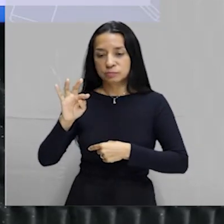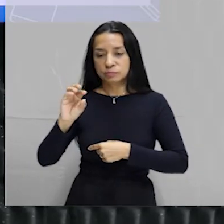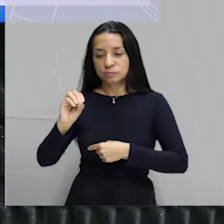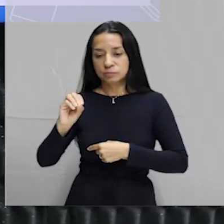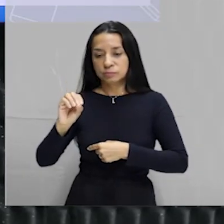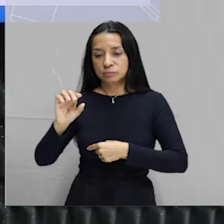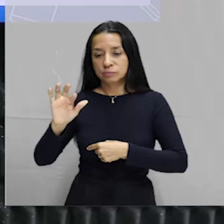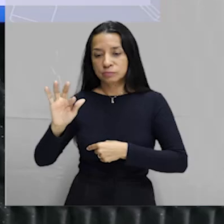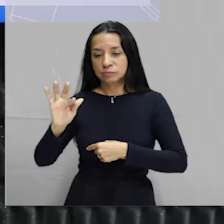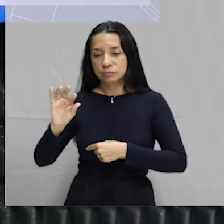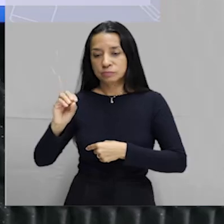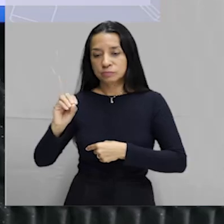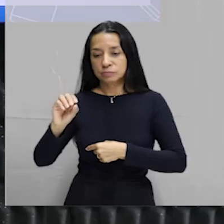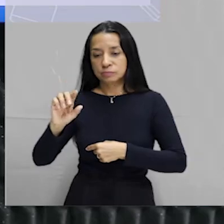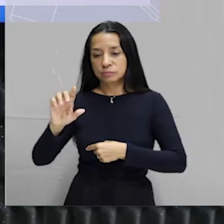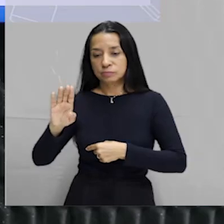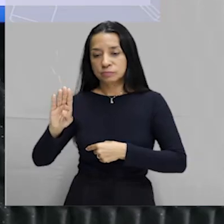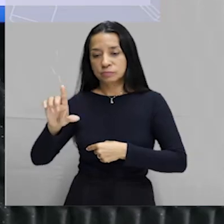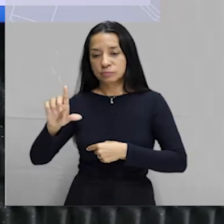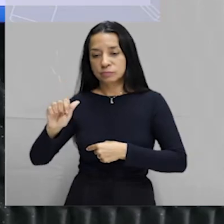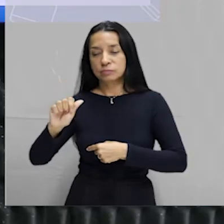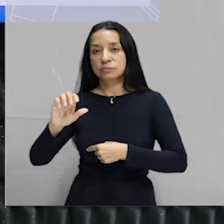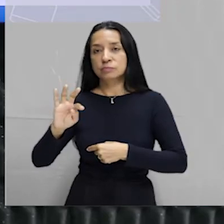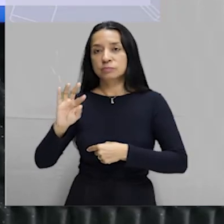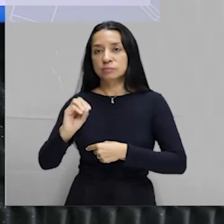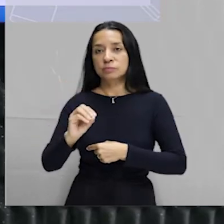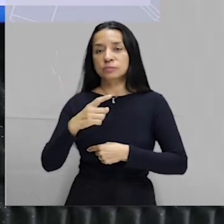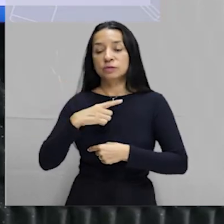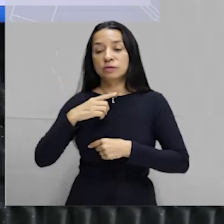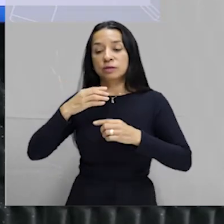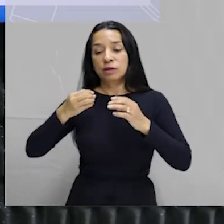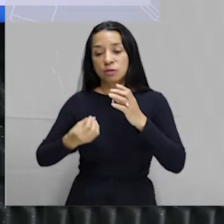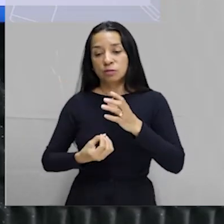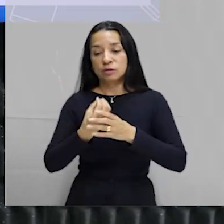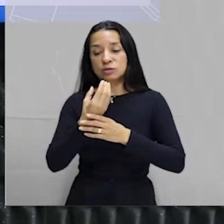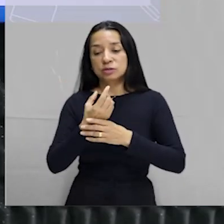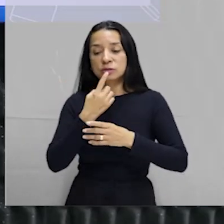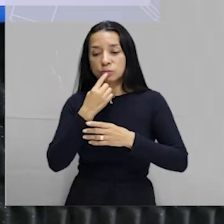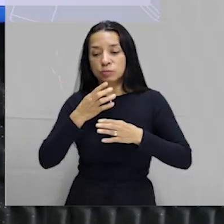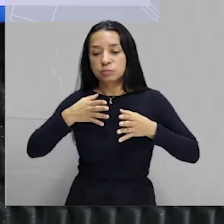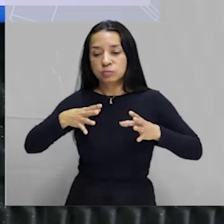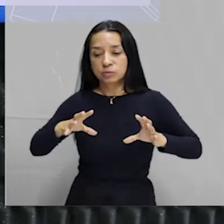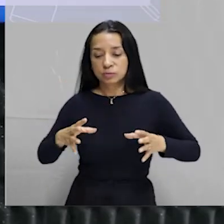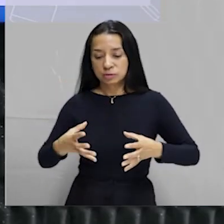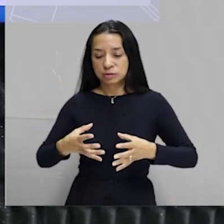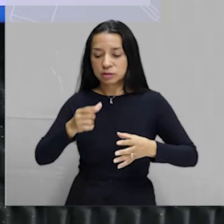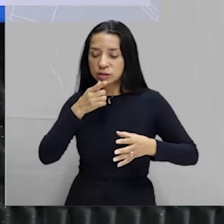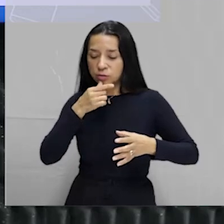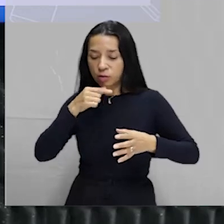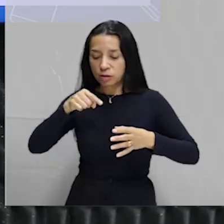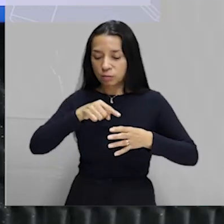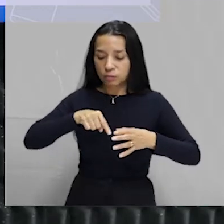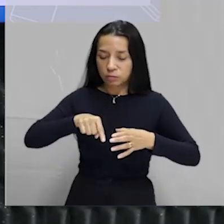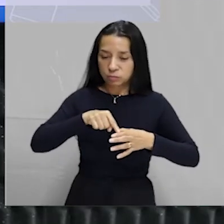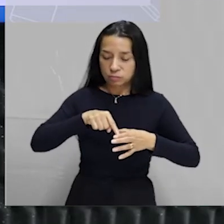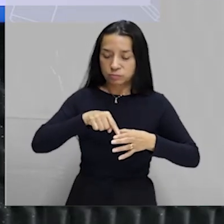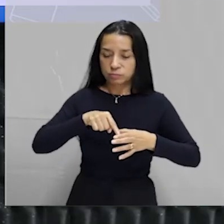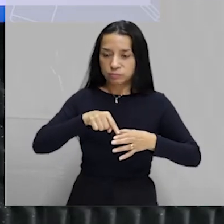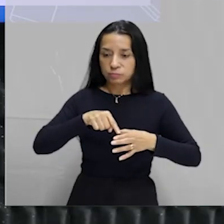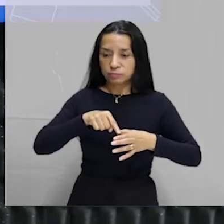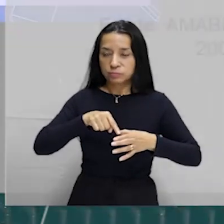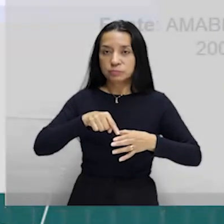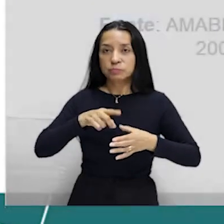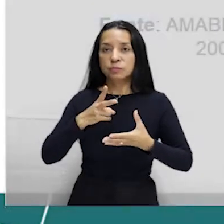à placenta, tá, pessoal? E tem um líquidozinho acumulado aqui nesse espaço interno, tá? Então,